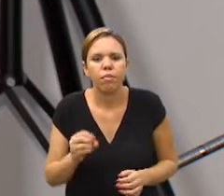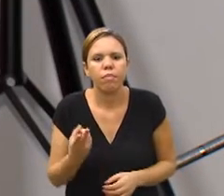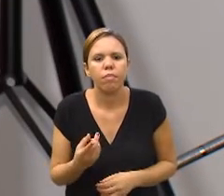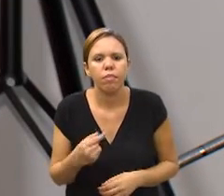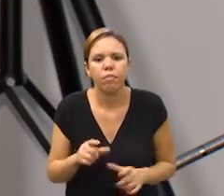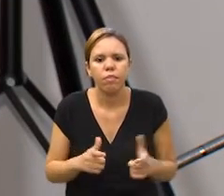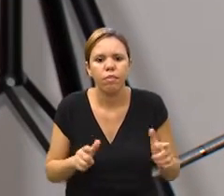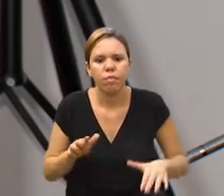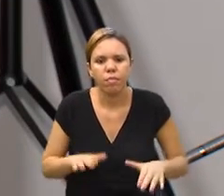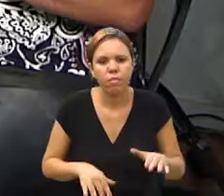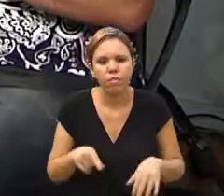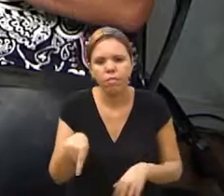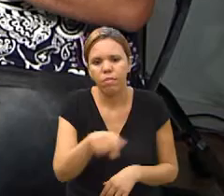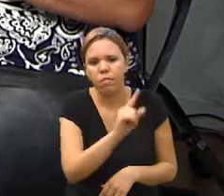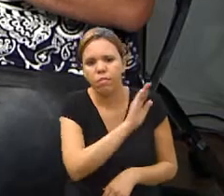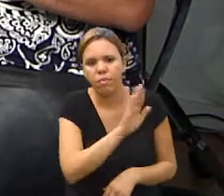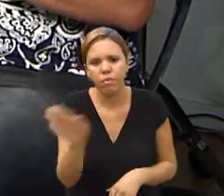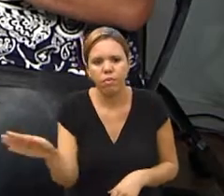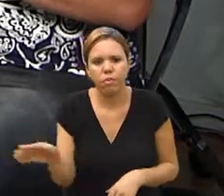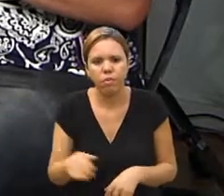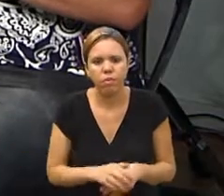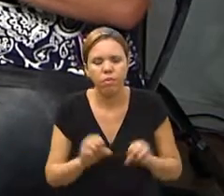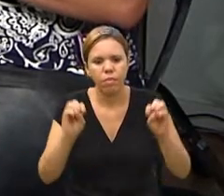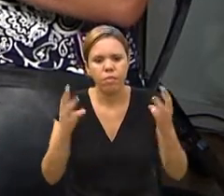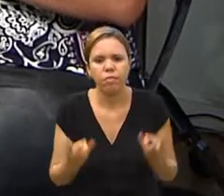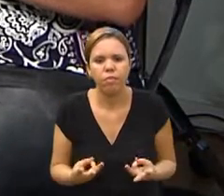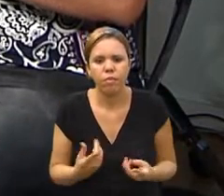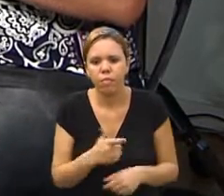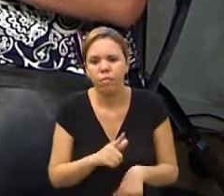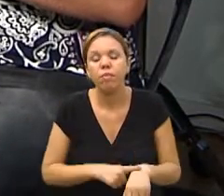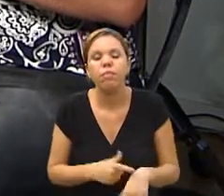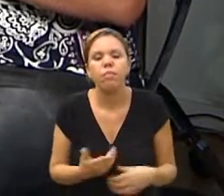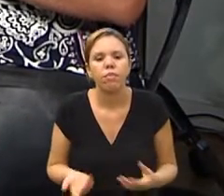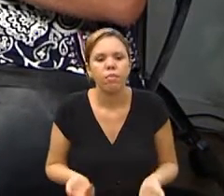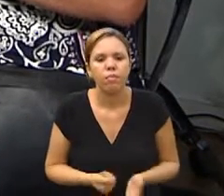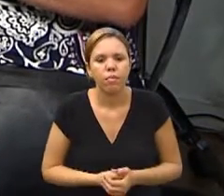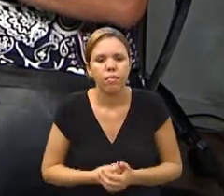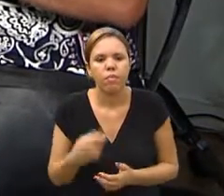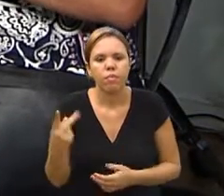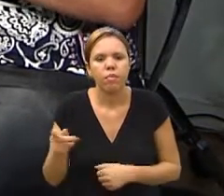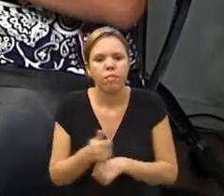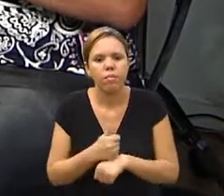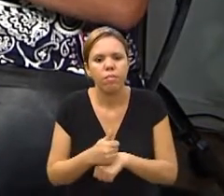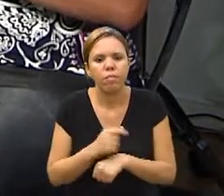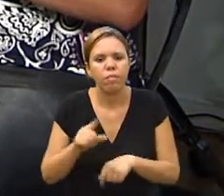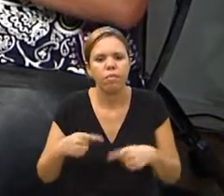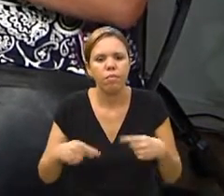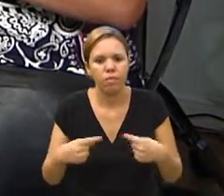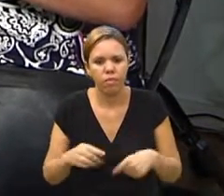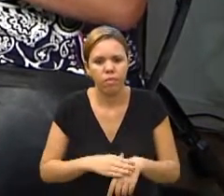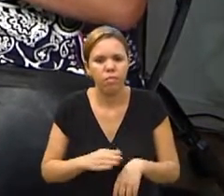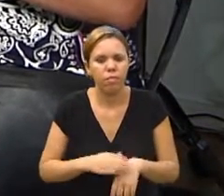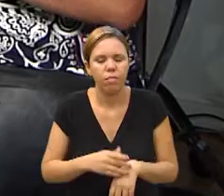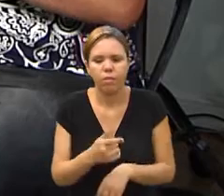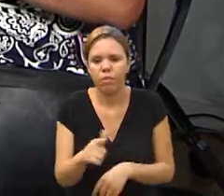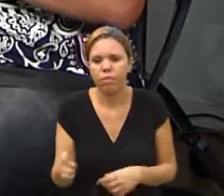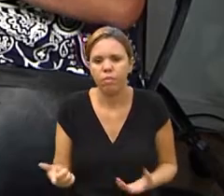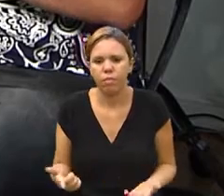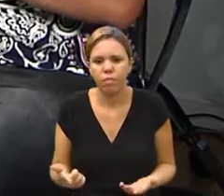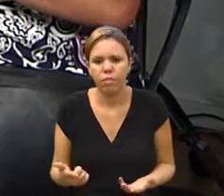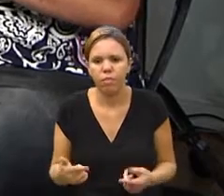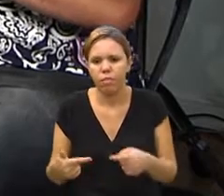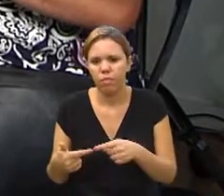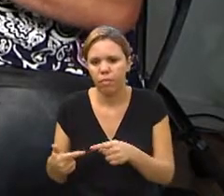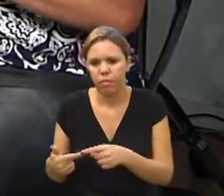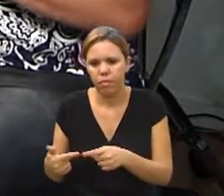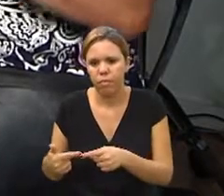Ou, na maioria das vezes, vocês vão direto aí pro show, não tem tempo? A sua profissão é a música mesmo, você não tem uma